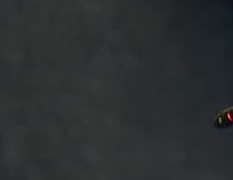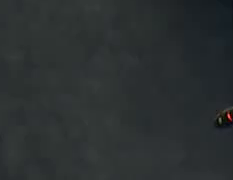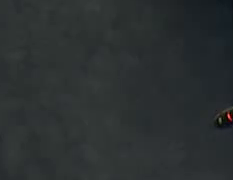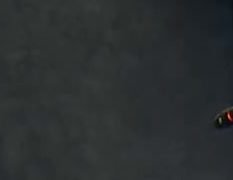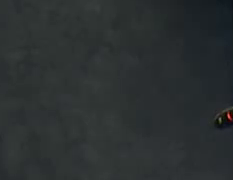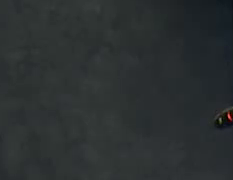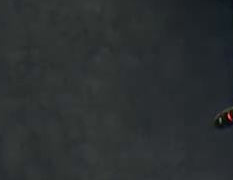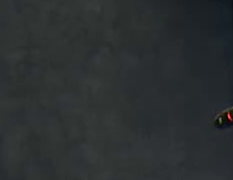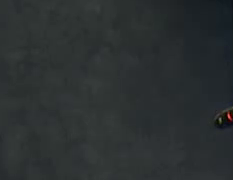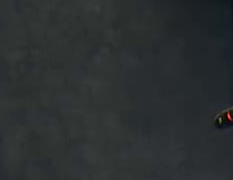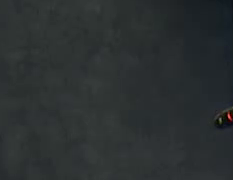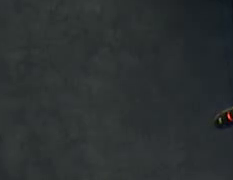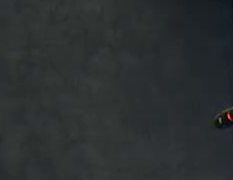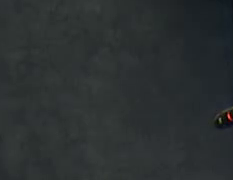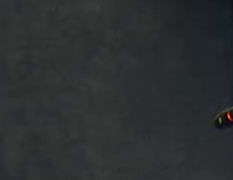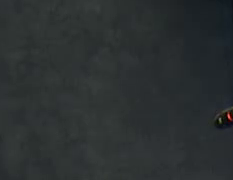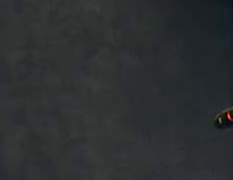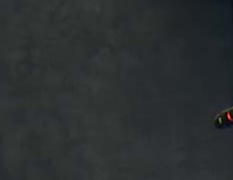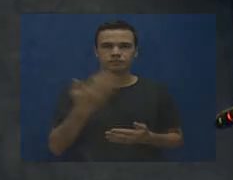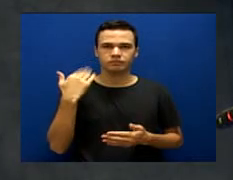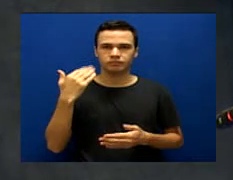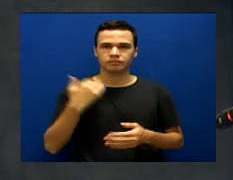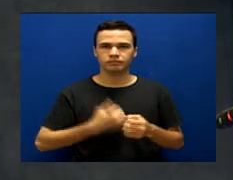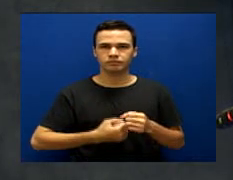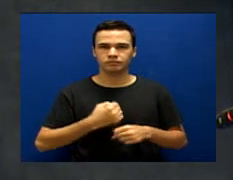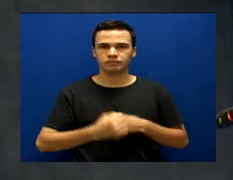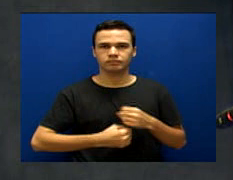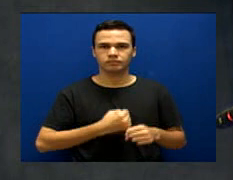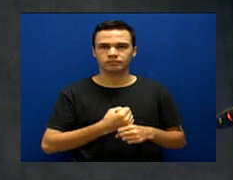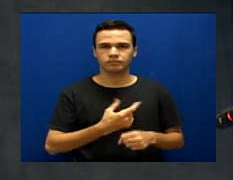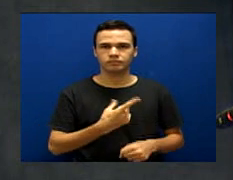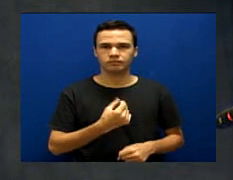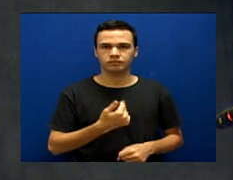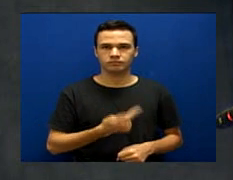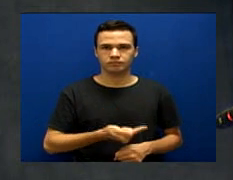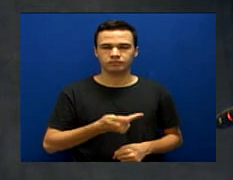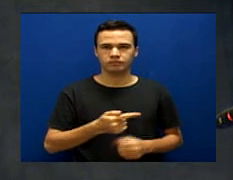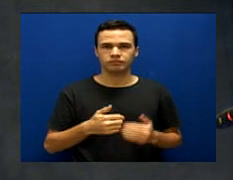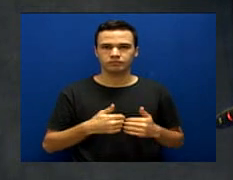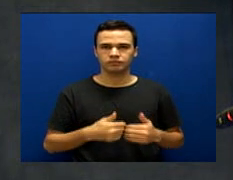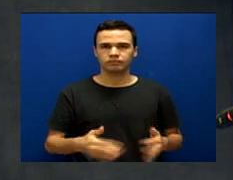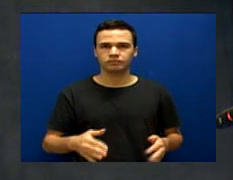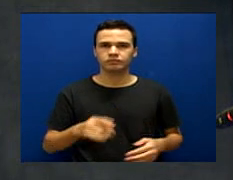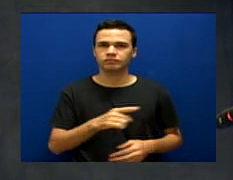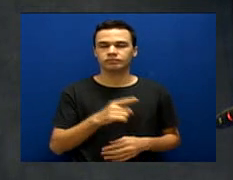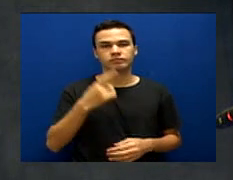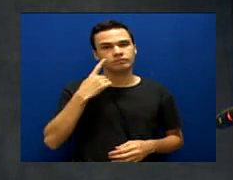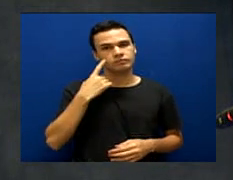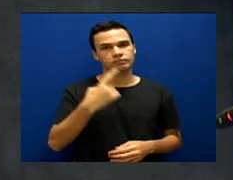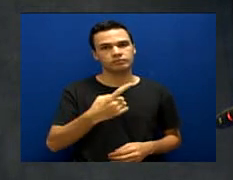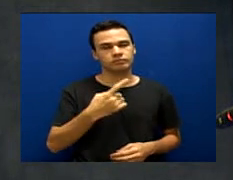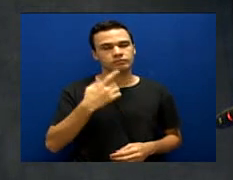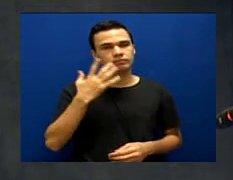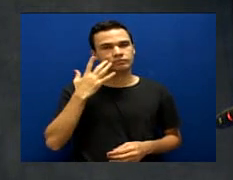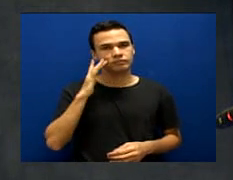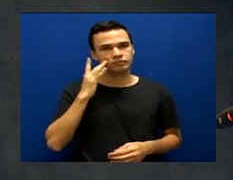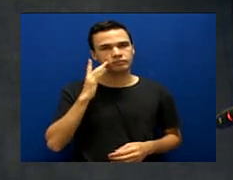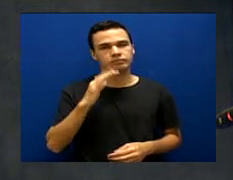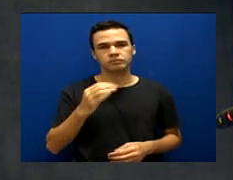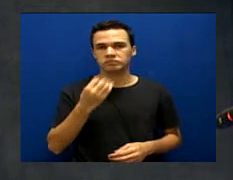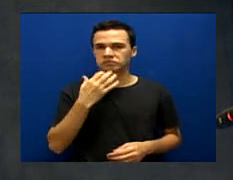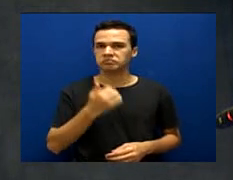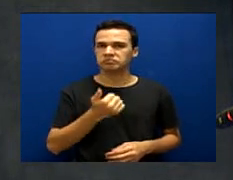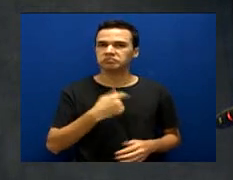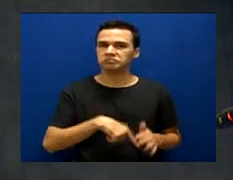você apresentou um documento no começo do ano com relação aos questionamentos lá da causa, que eu achei que foram extremamente produtivos e